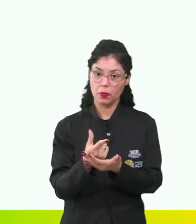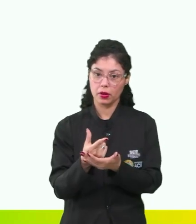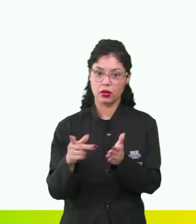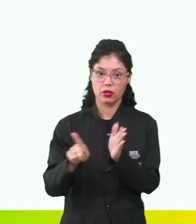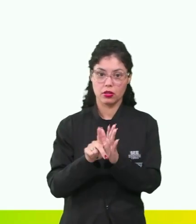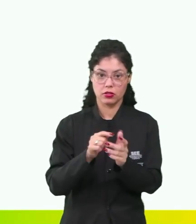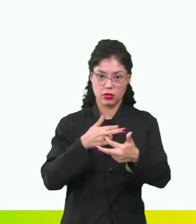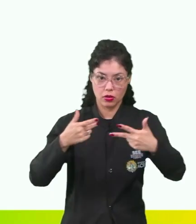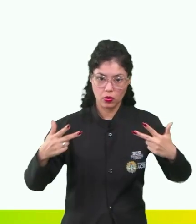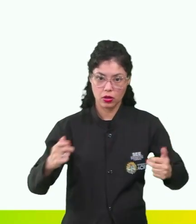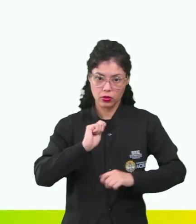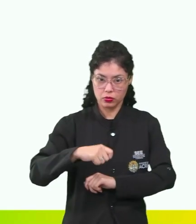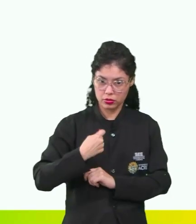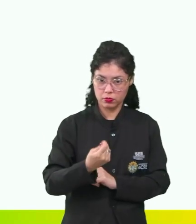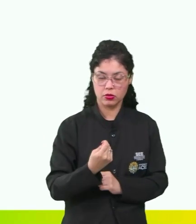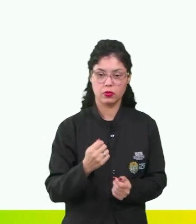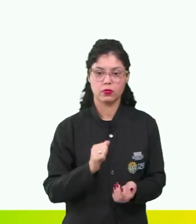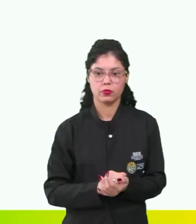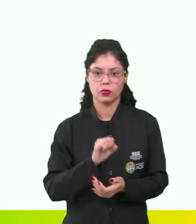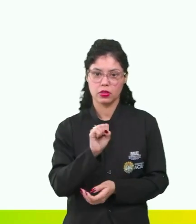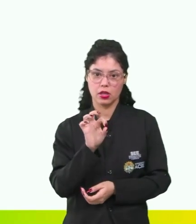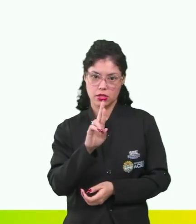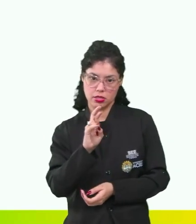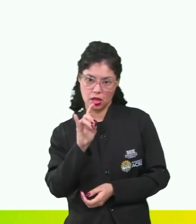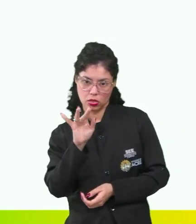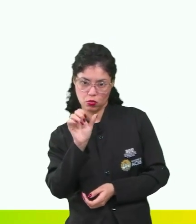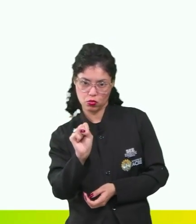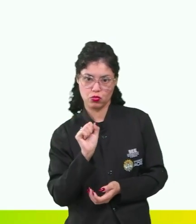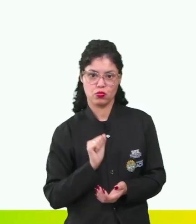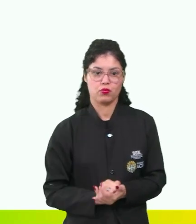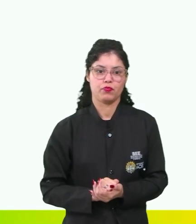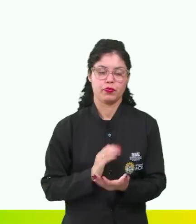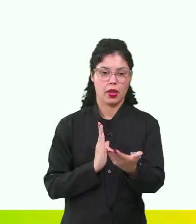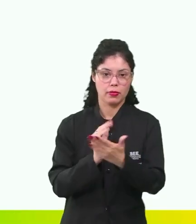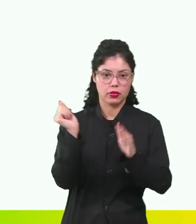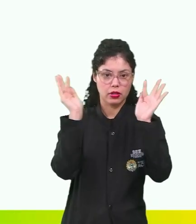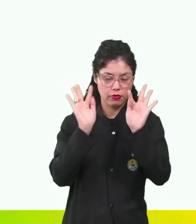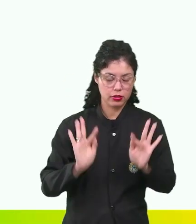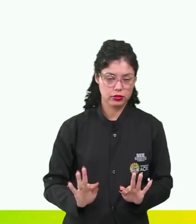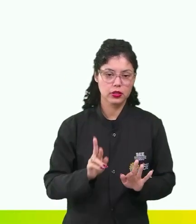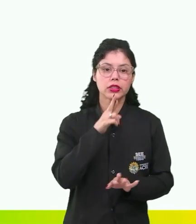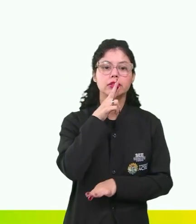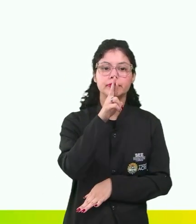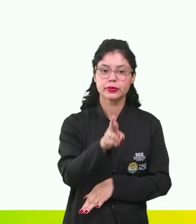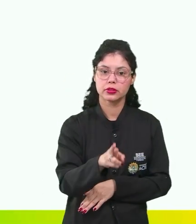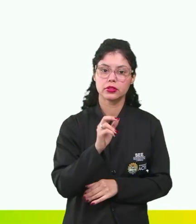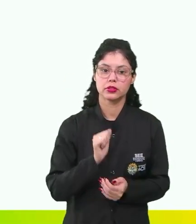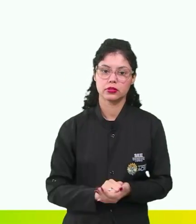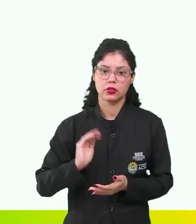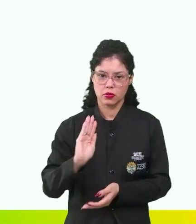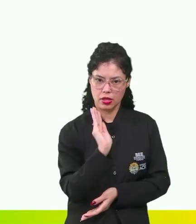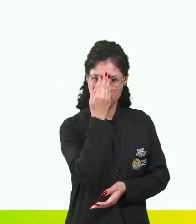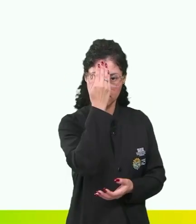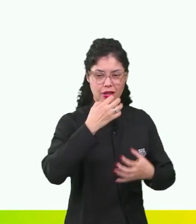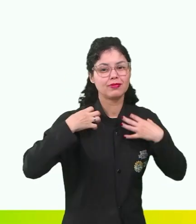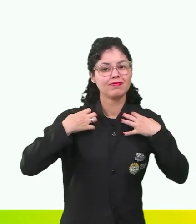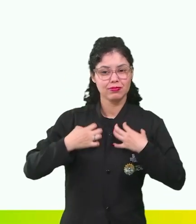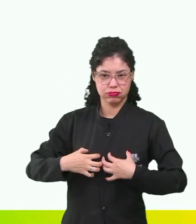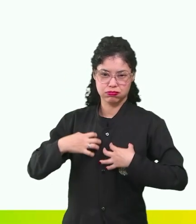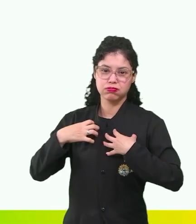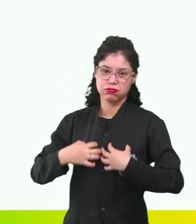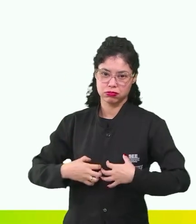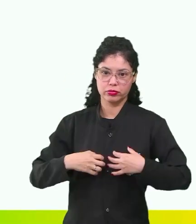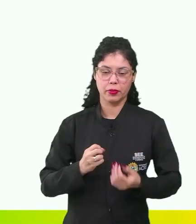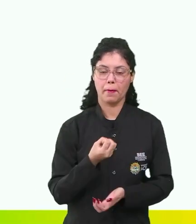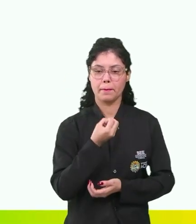de bens se torna um símbolo de status e a busca por felicidade, resultando